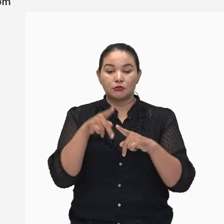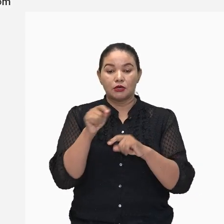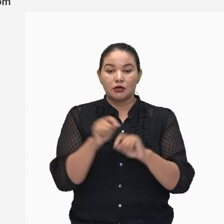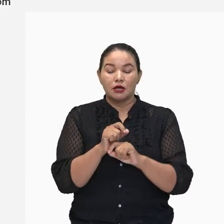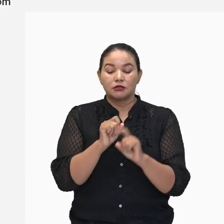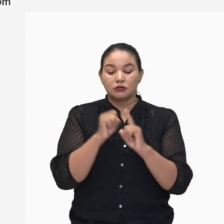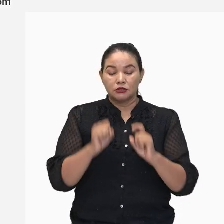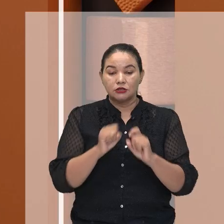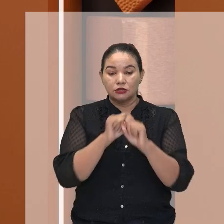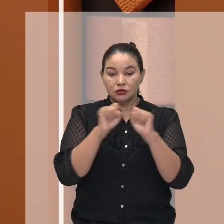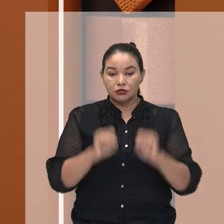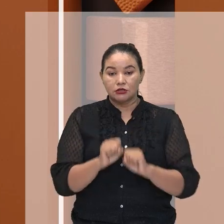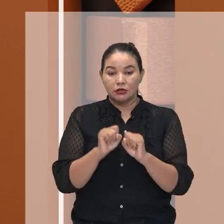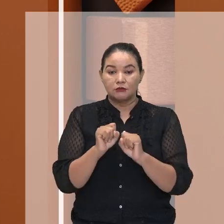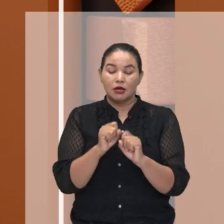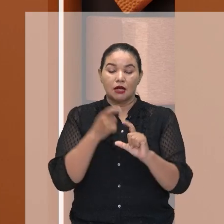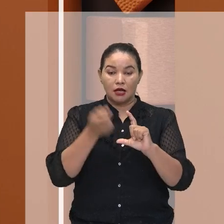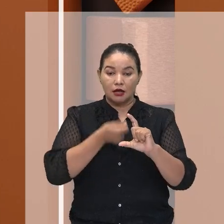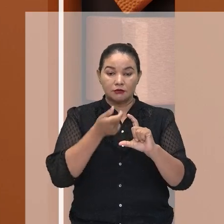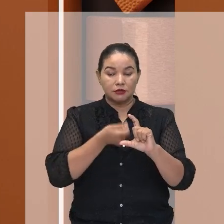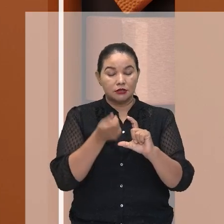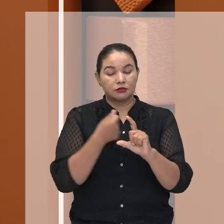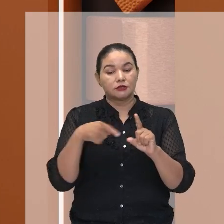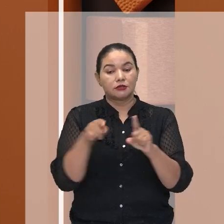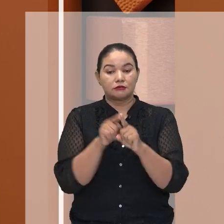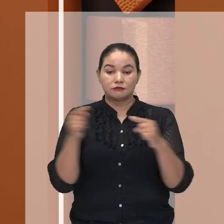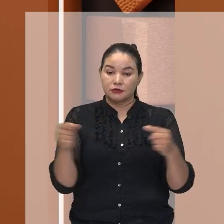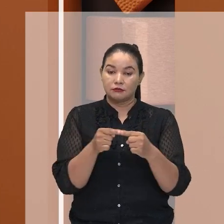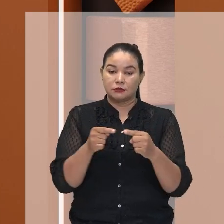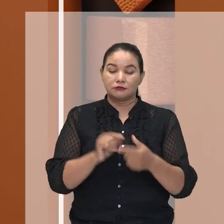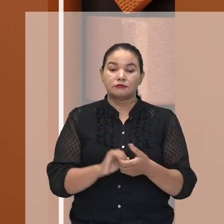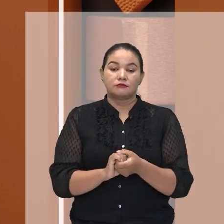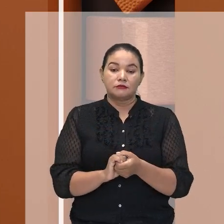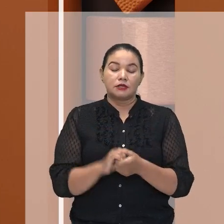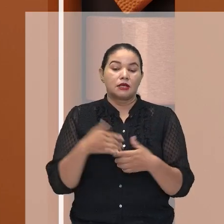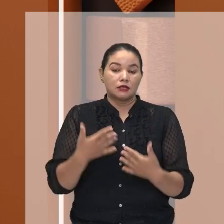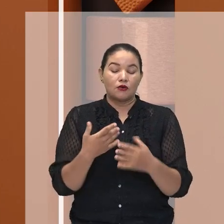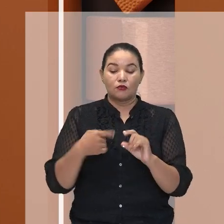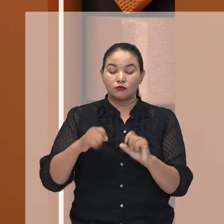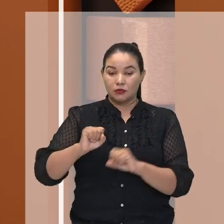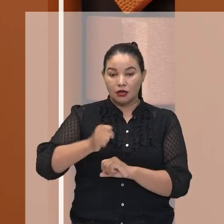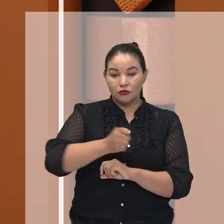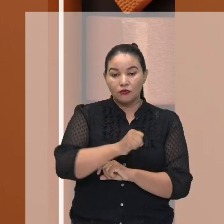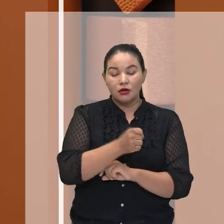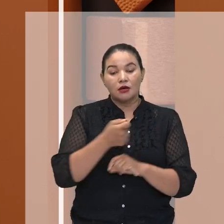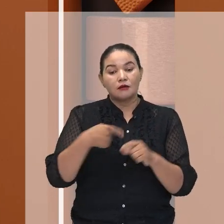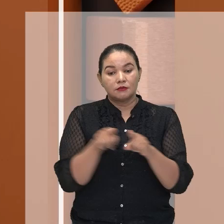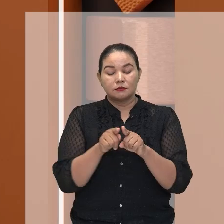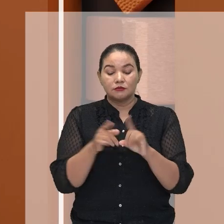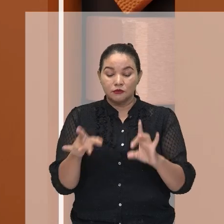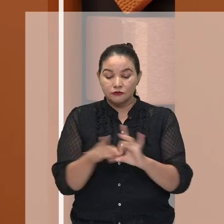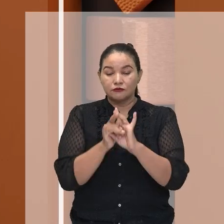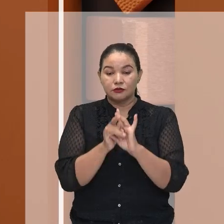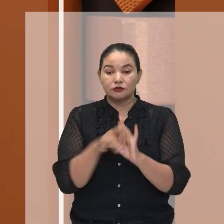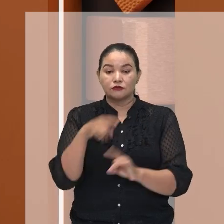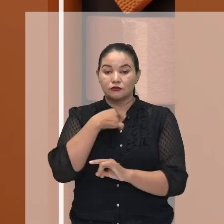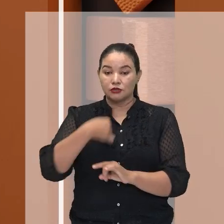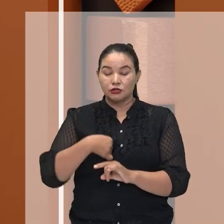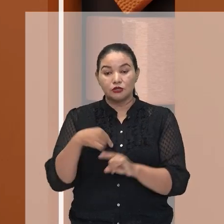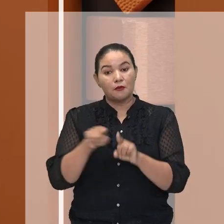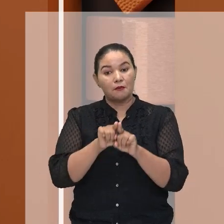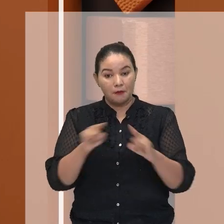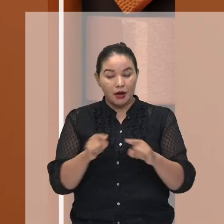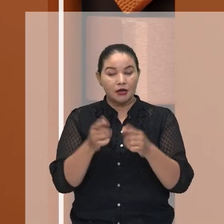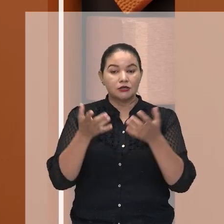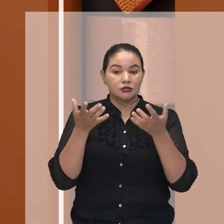econômico capitalista. Então, Taiwan tenta manter esse vínculo com a China, porém quer também